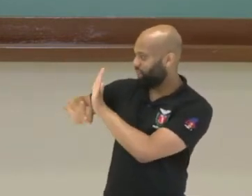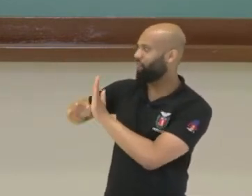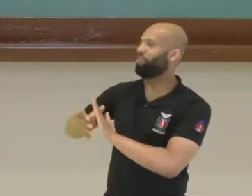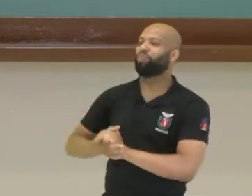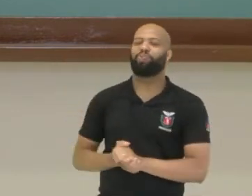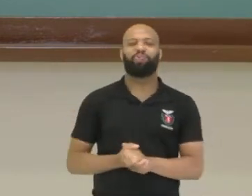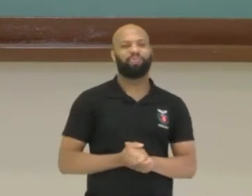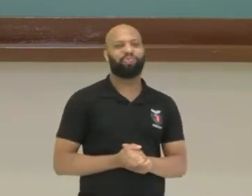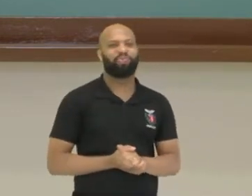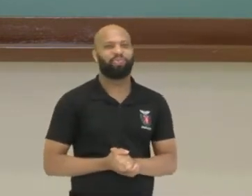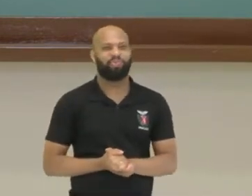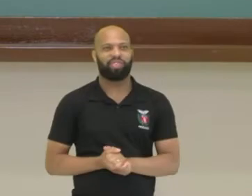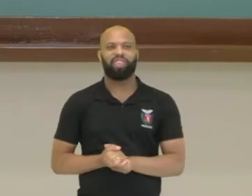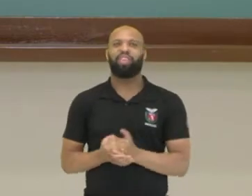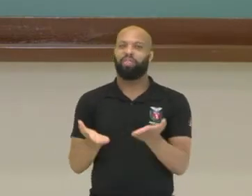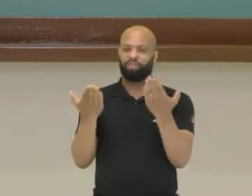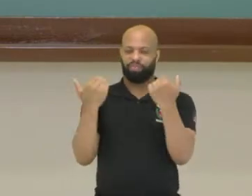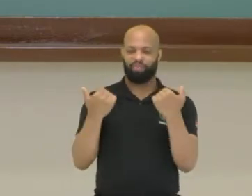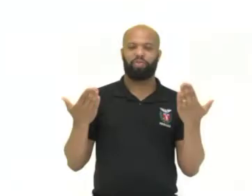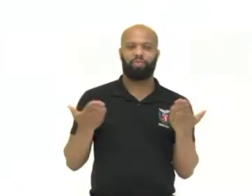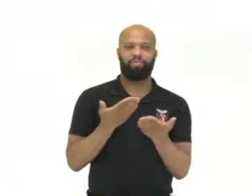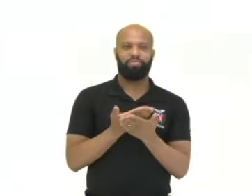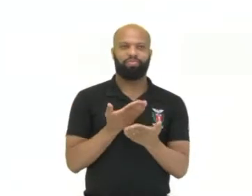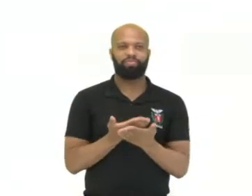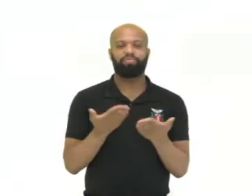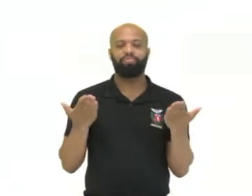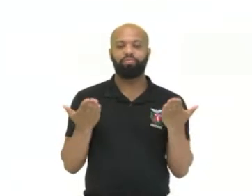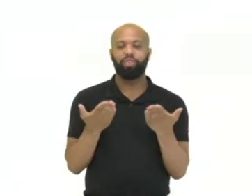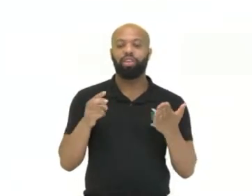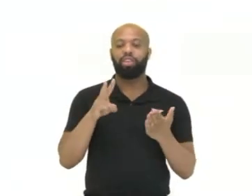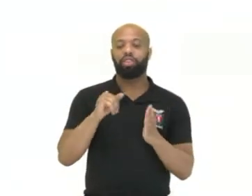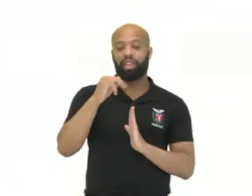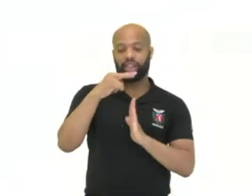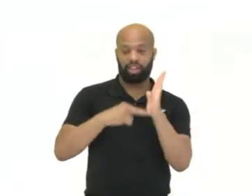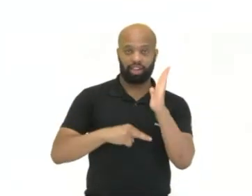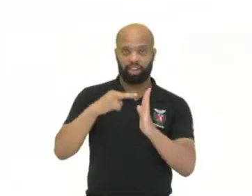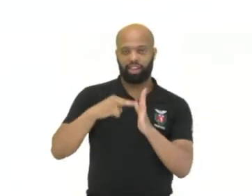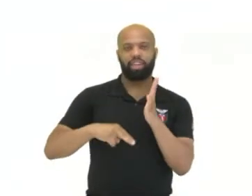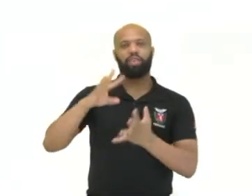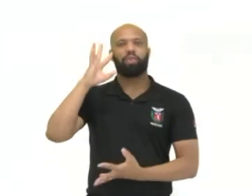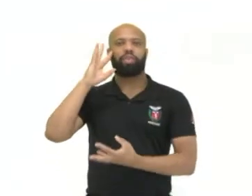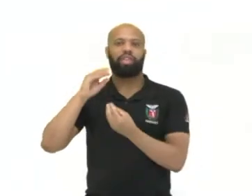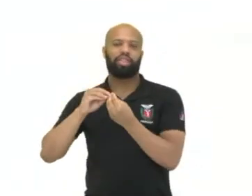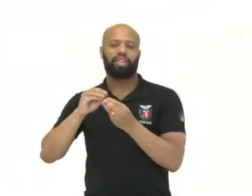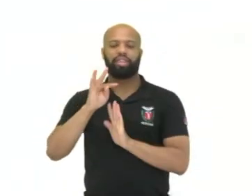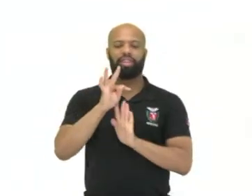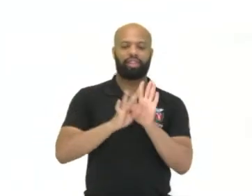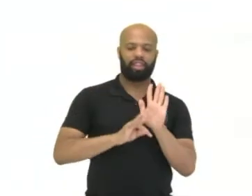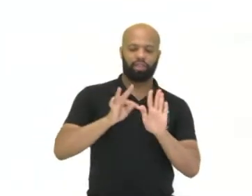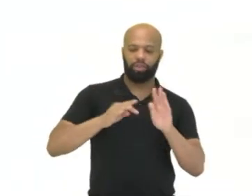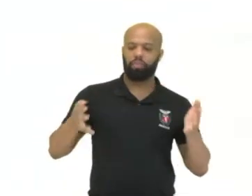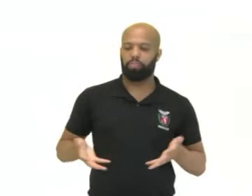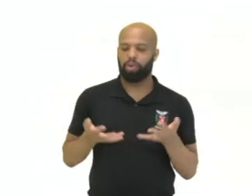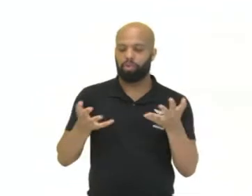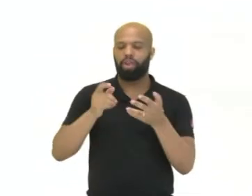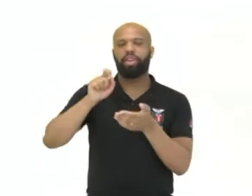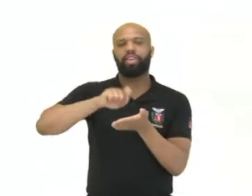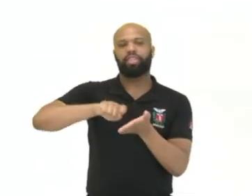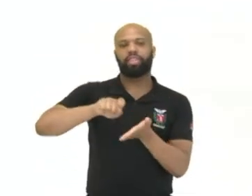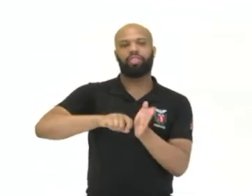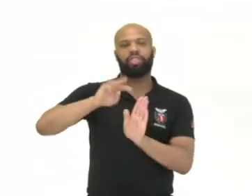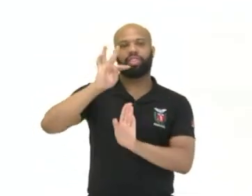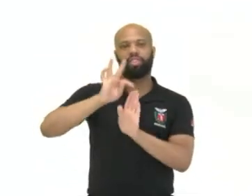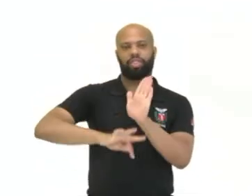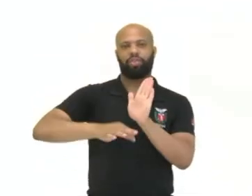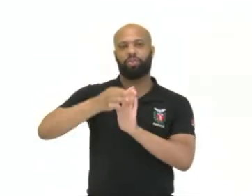embora trabalhar um pouco, que hoje é dia. Ler e interpretar os textos motivadores para a produção, então, de um artigo de